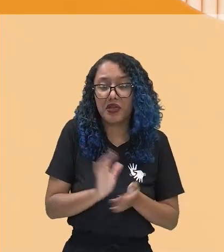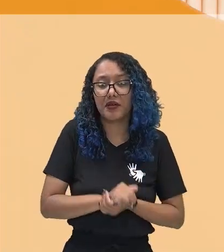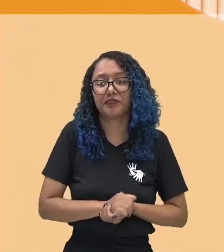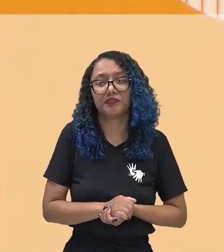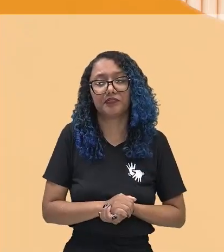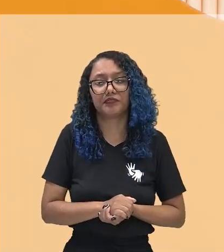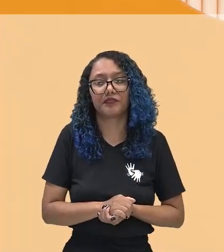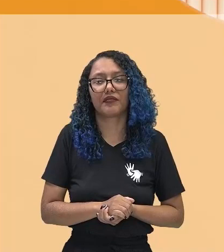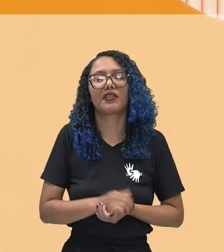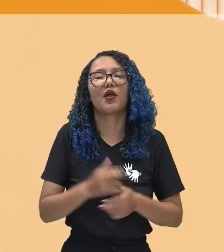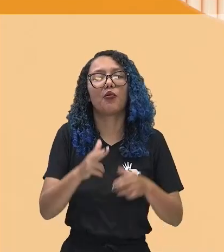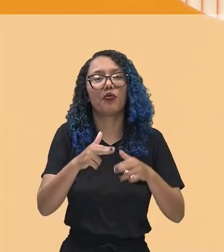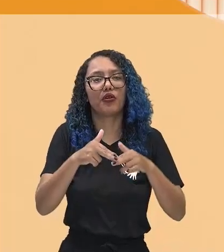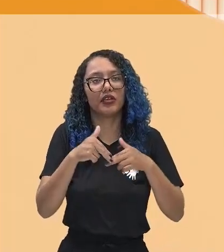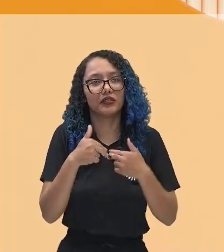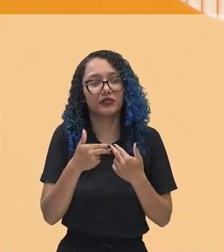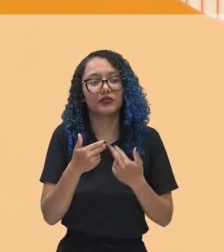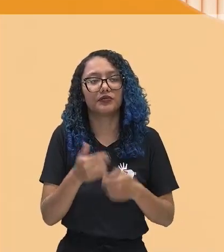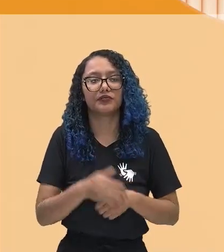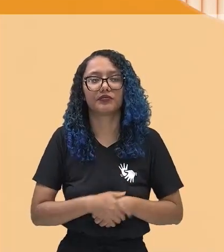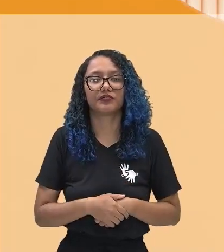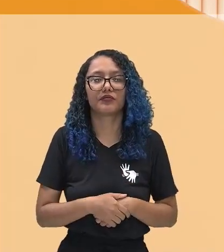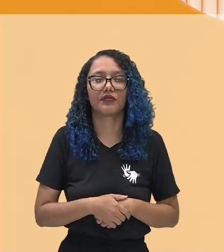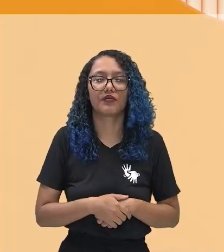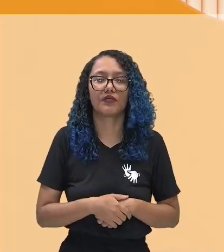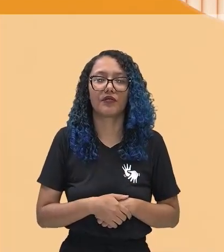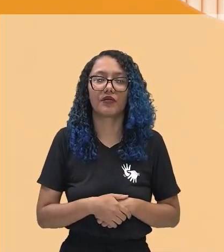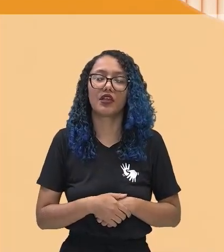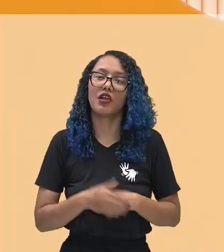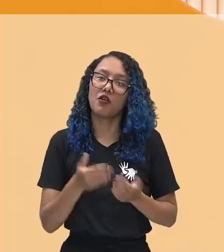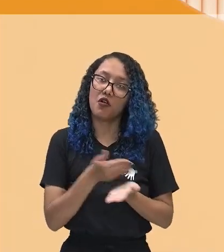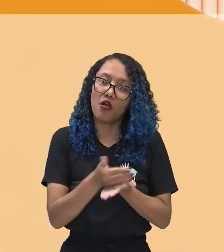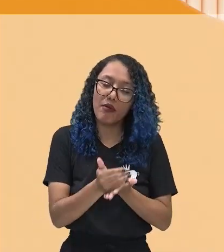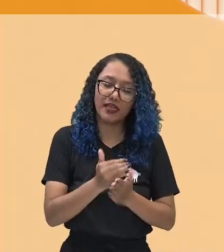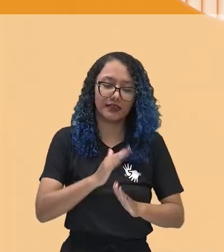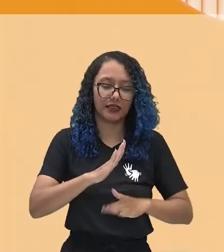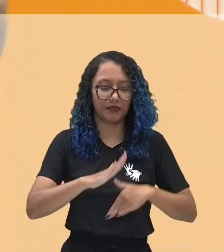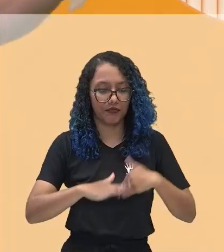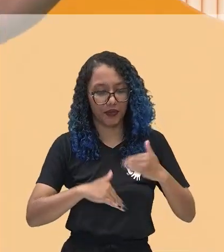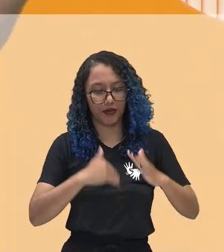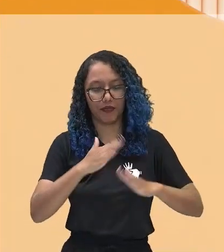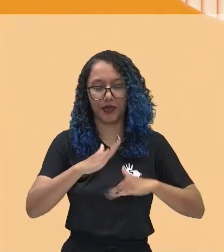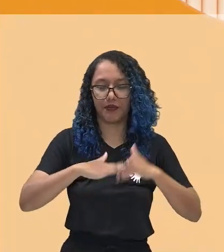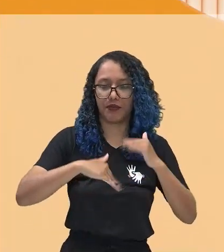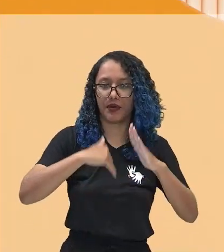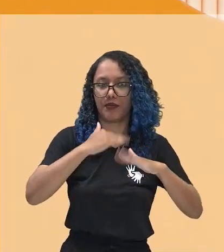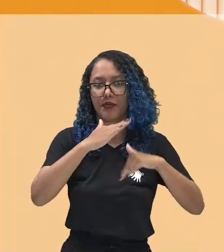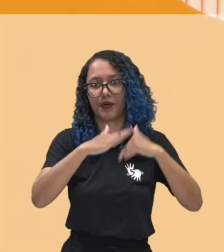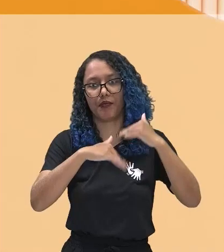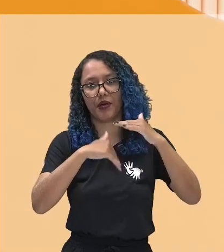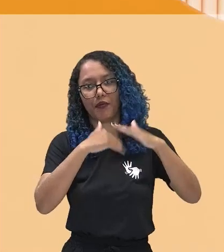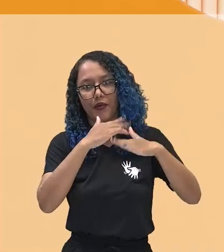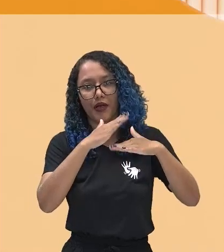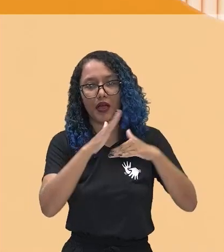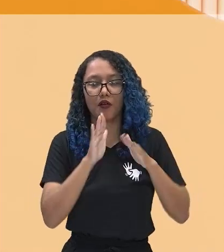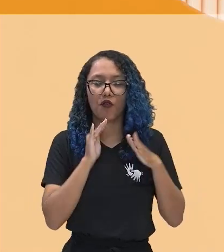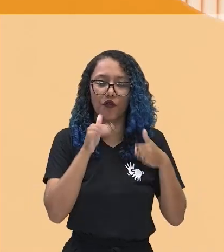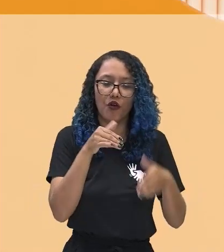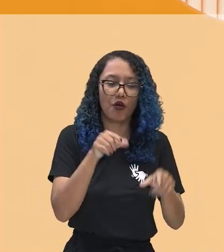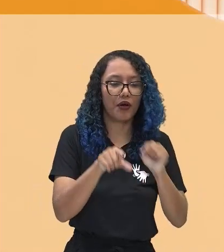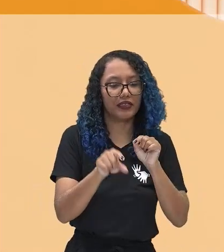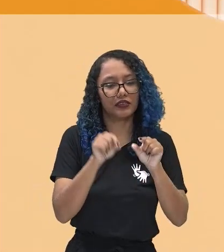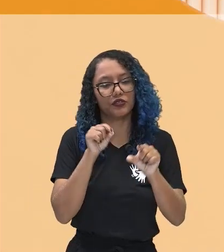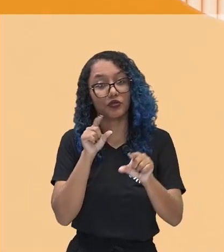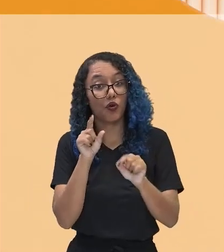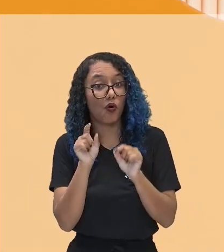construir. A partir desse projeto inacabado que sou eu vou começar, dentro das possibilidades que me